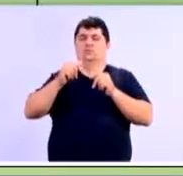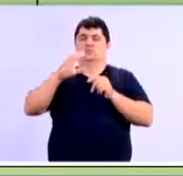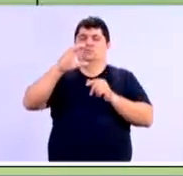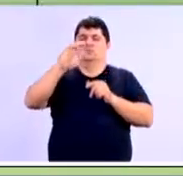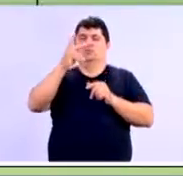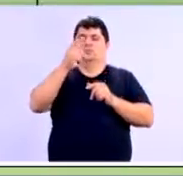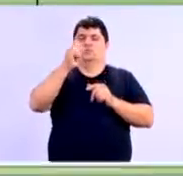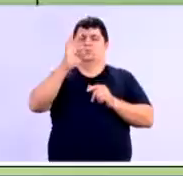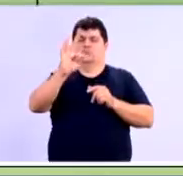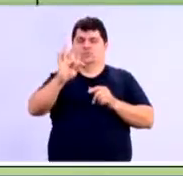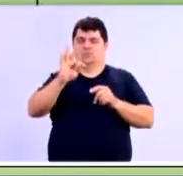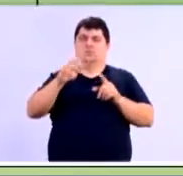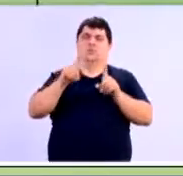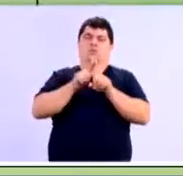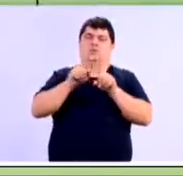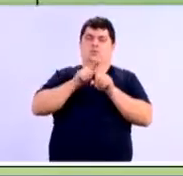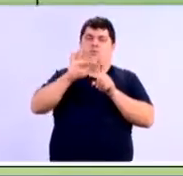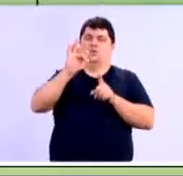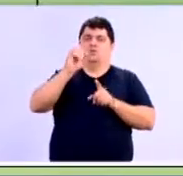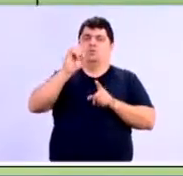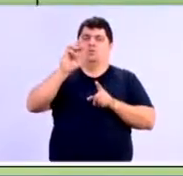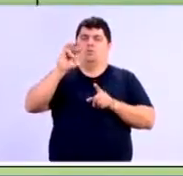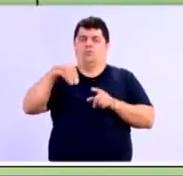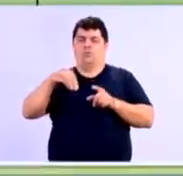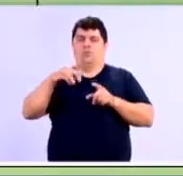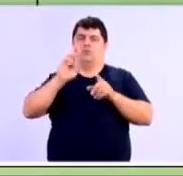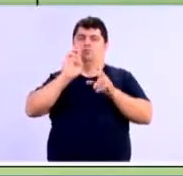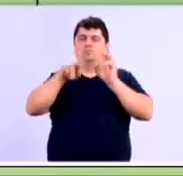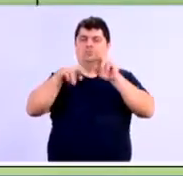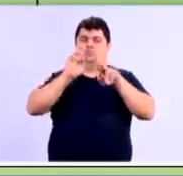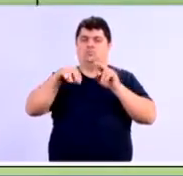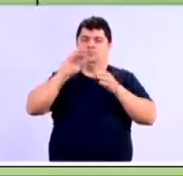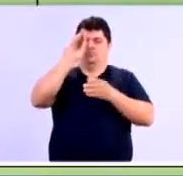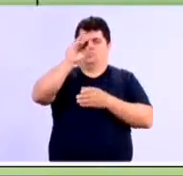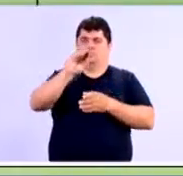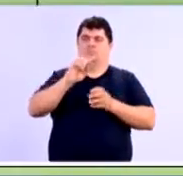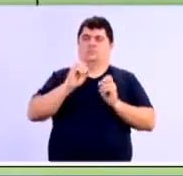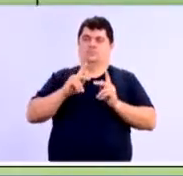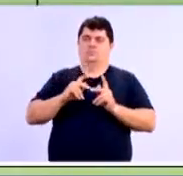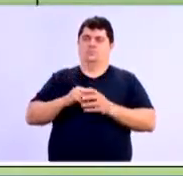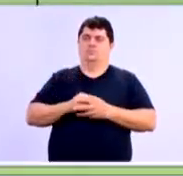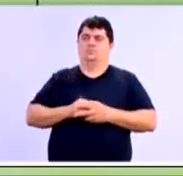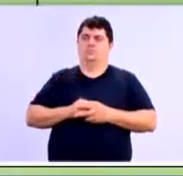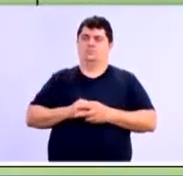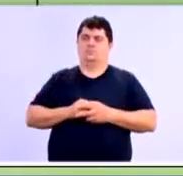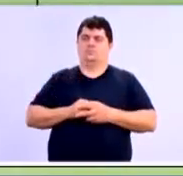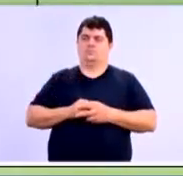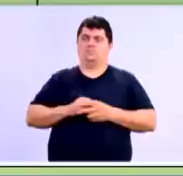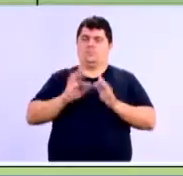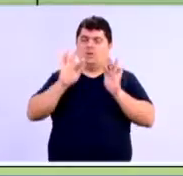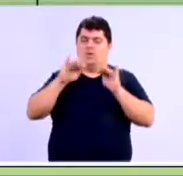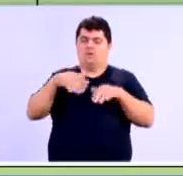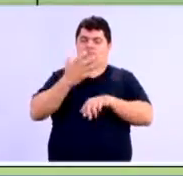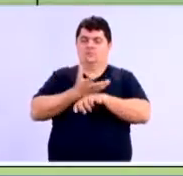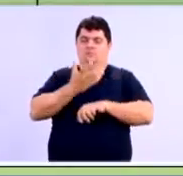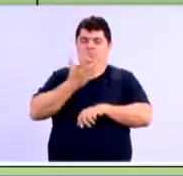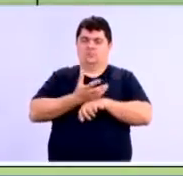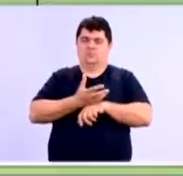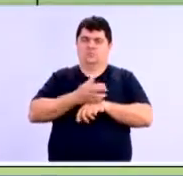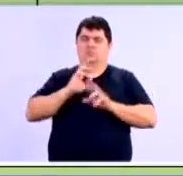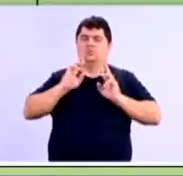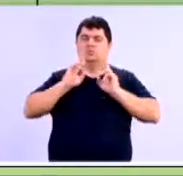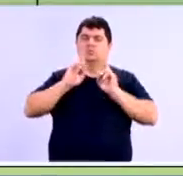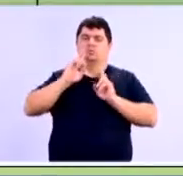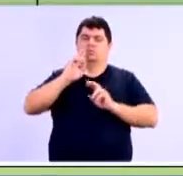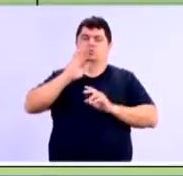chat lá, os fóruns de dúvidas, eu mando a resolução dos exercícios. Correto? E ao final da disciplina eu vou mandar a correção de